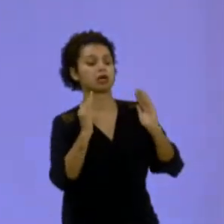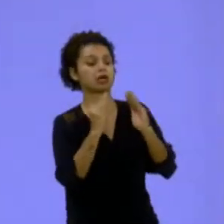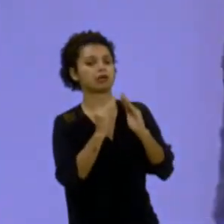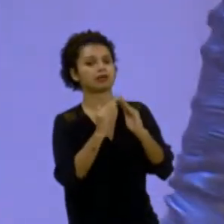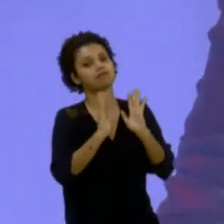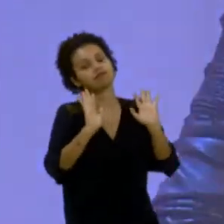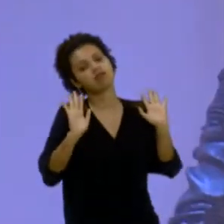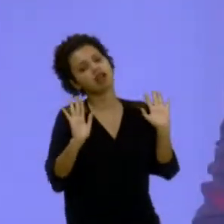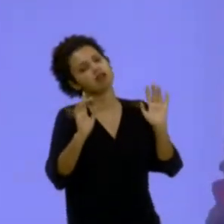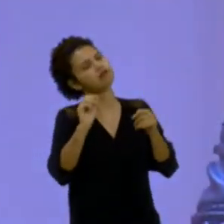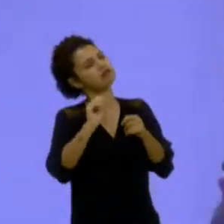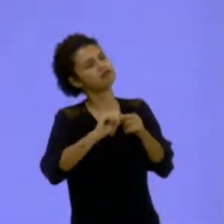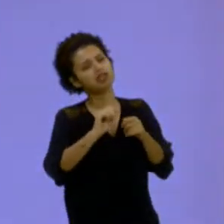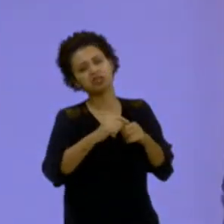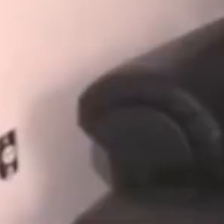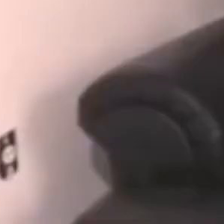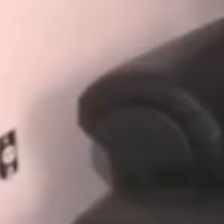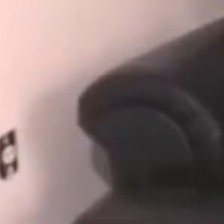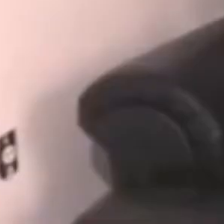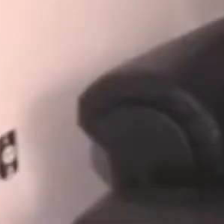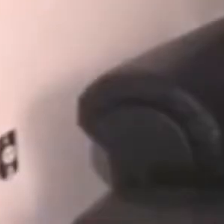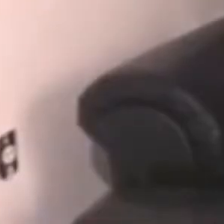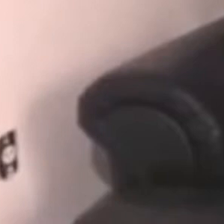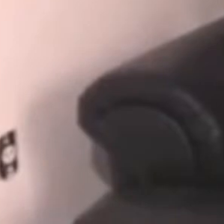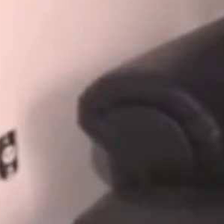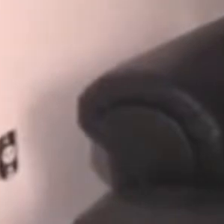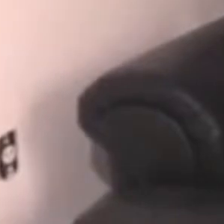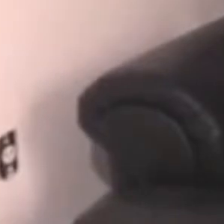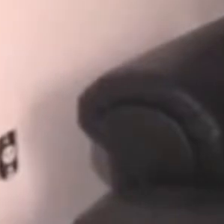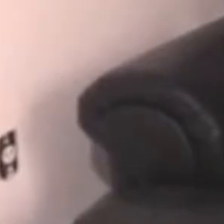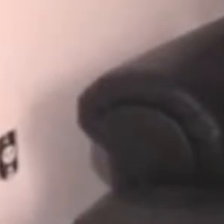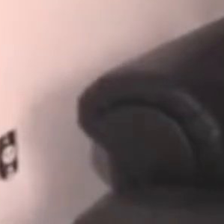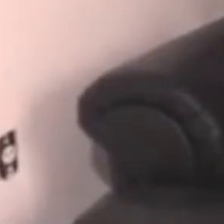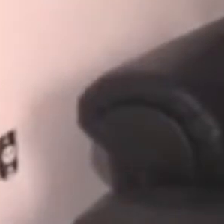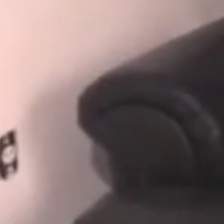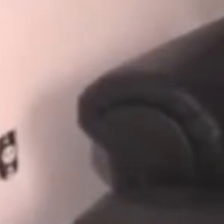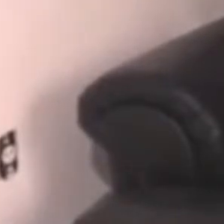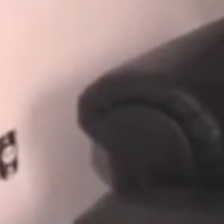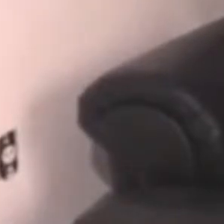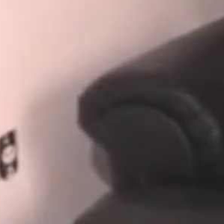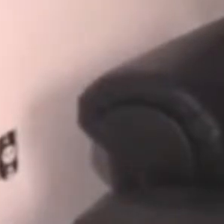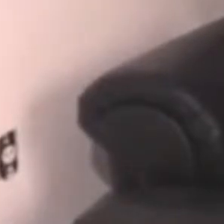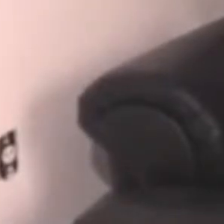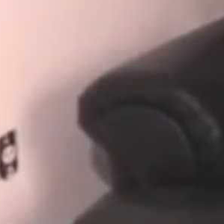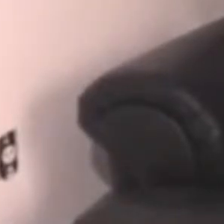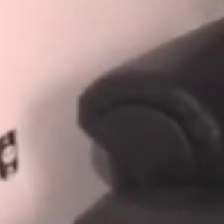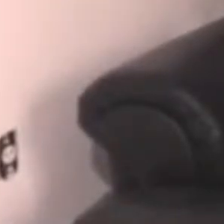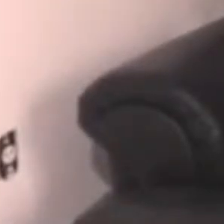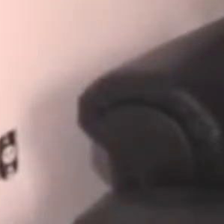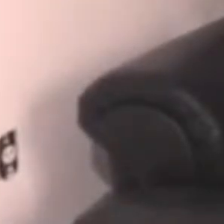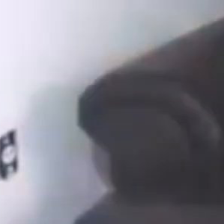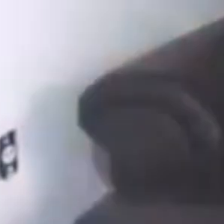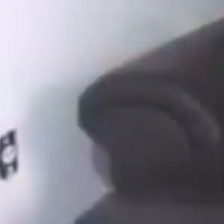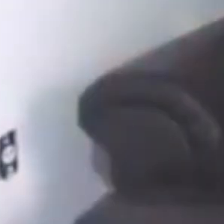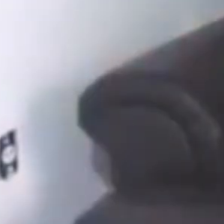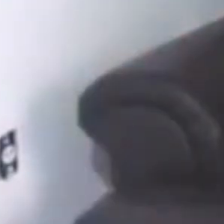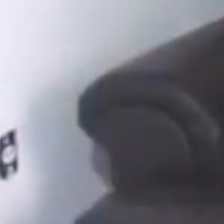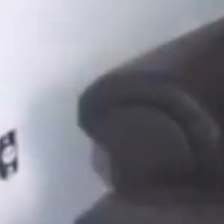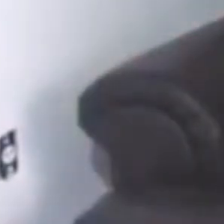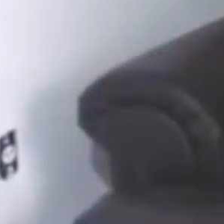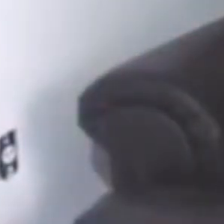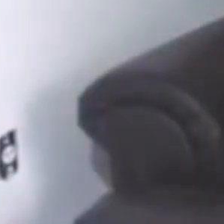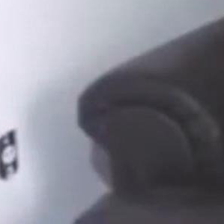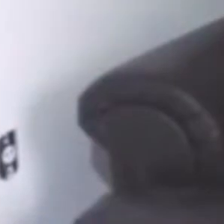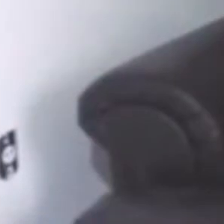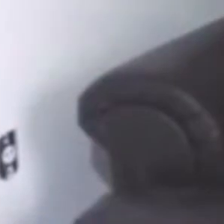produzi sozinha lá, pouquinha coisa. E aí eu joguei na internet. Olha isso, cara, muito maravilhosa. Parabéns.